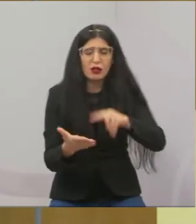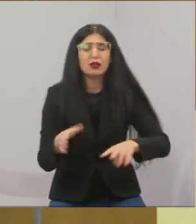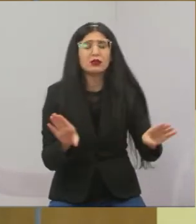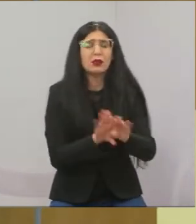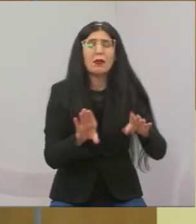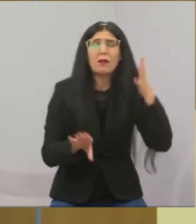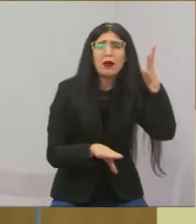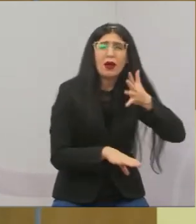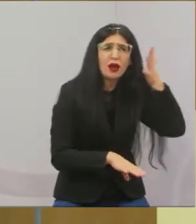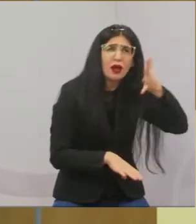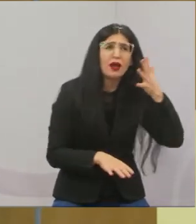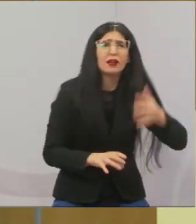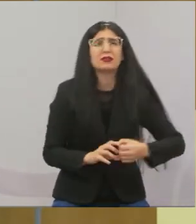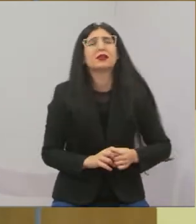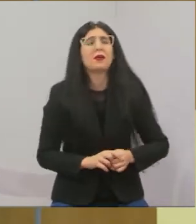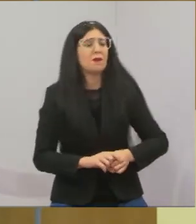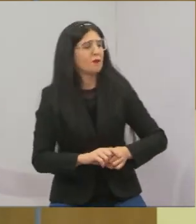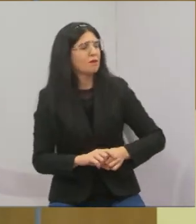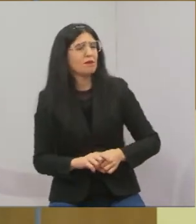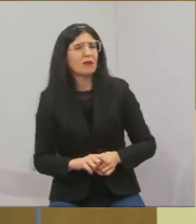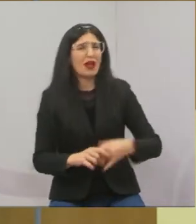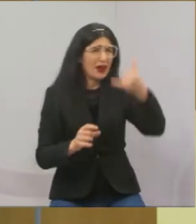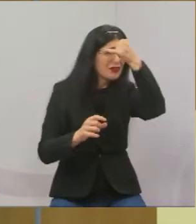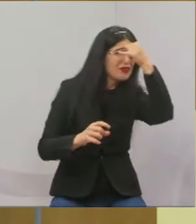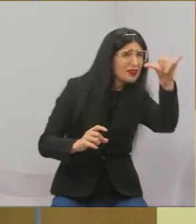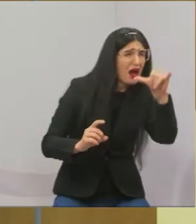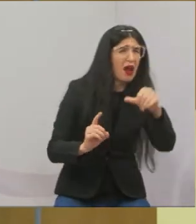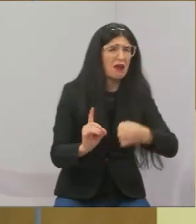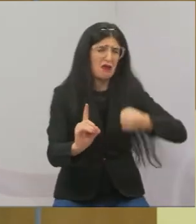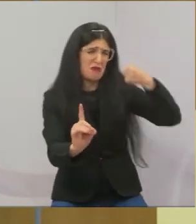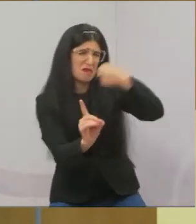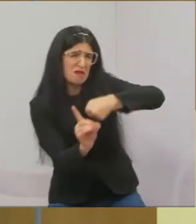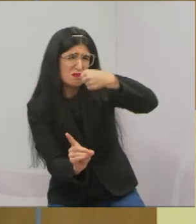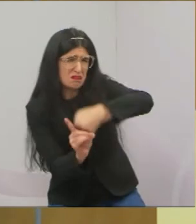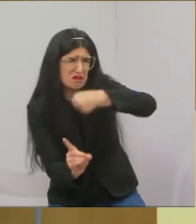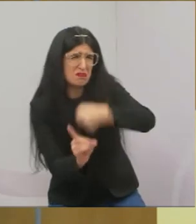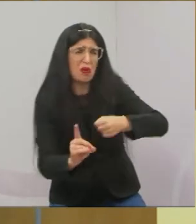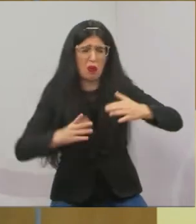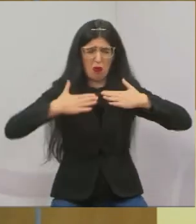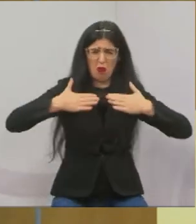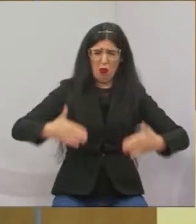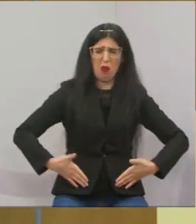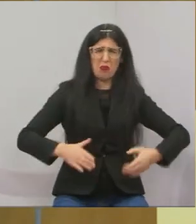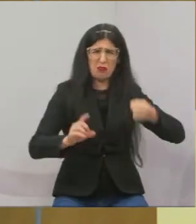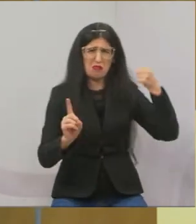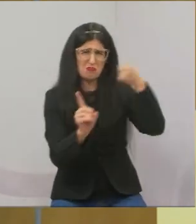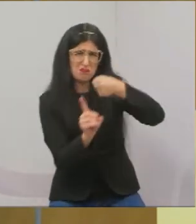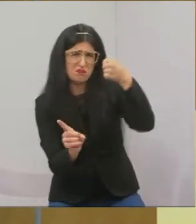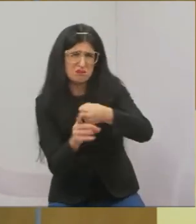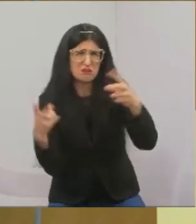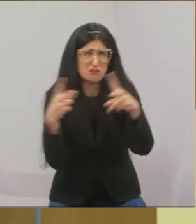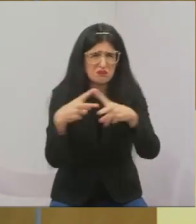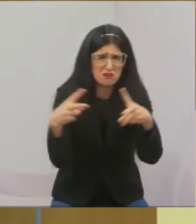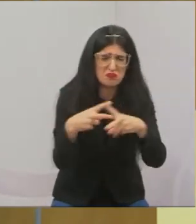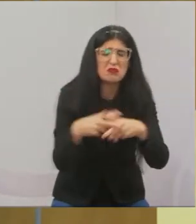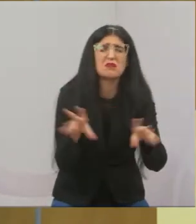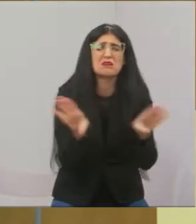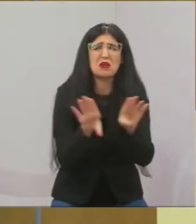psicológica no lar, na família em si, né? Promover tudo que se deve ser dado pelo Estado,